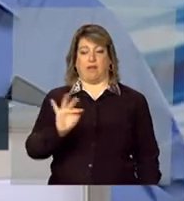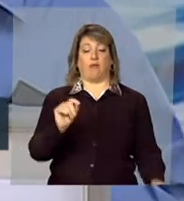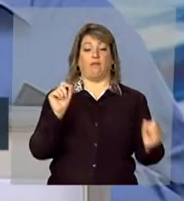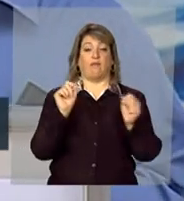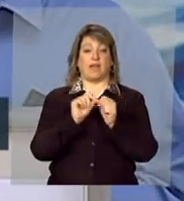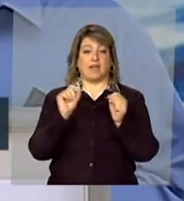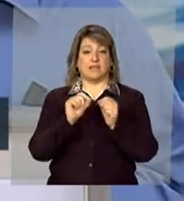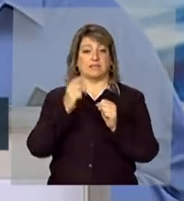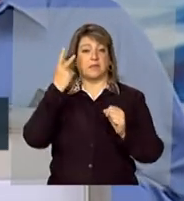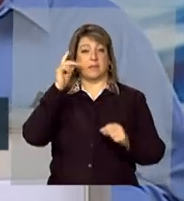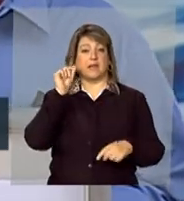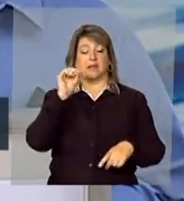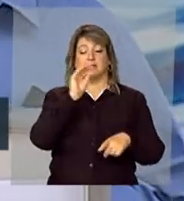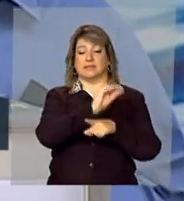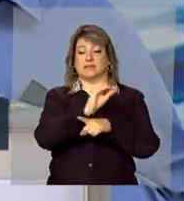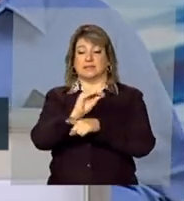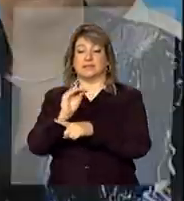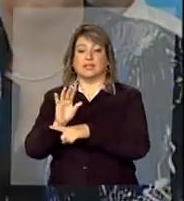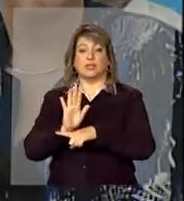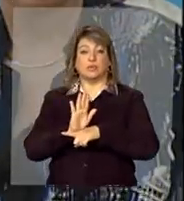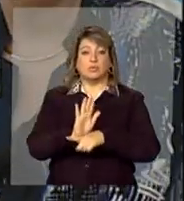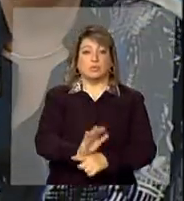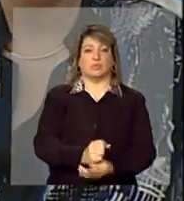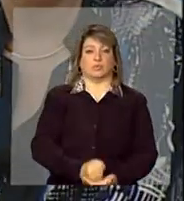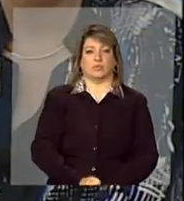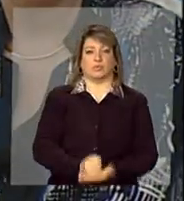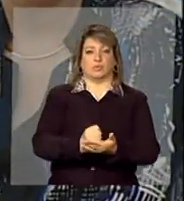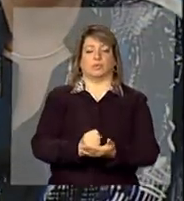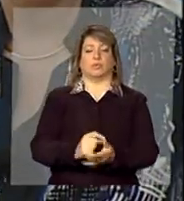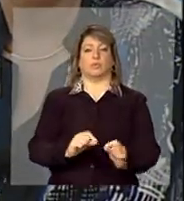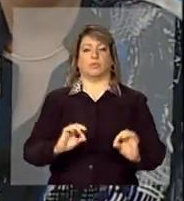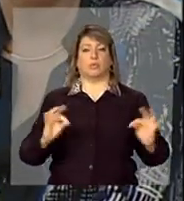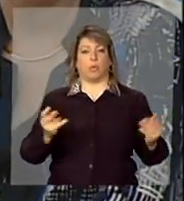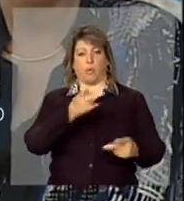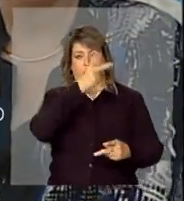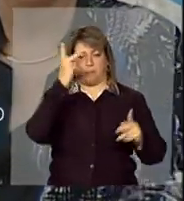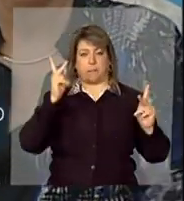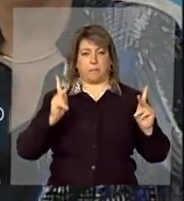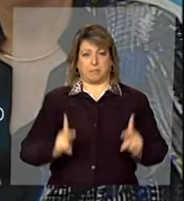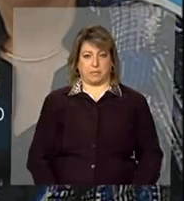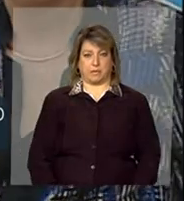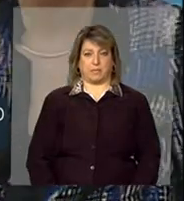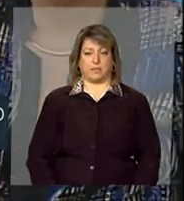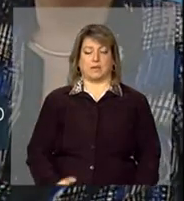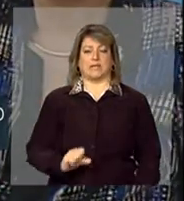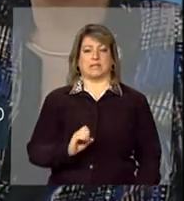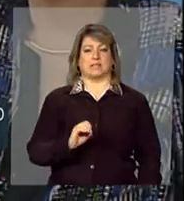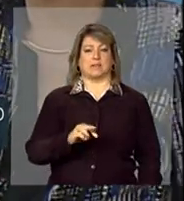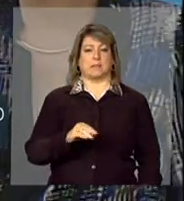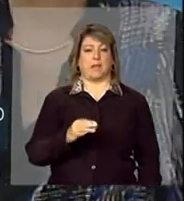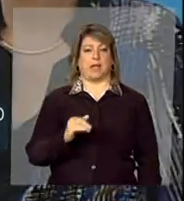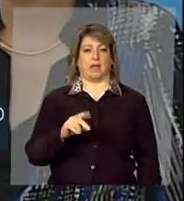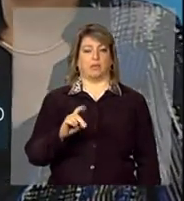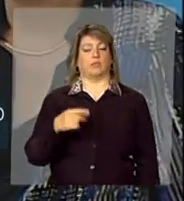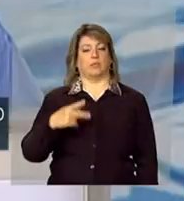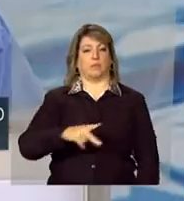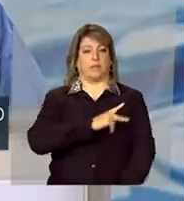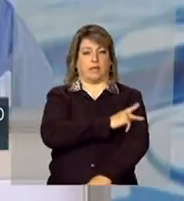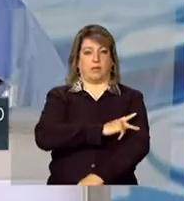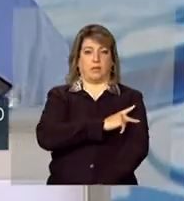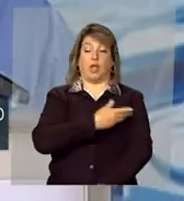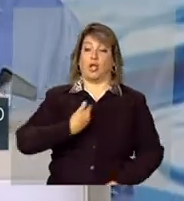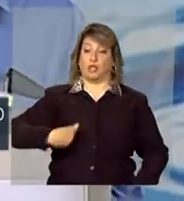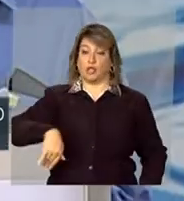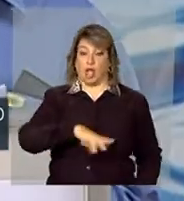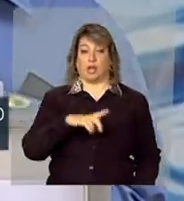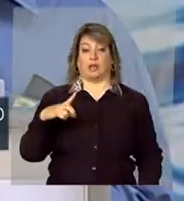para assistir, socorrer e apoiar a população do semiárido do Piauí. Nós